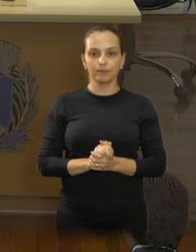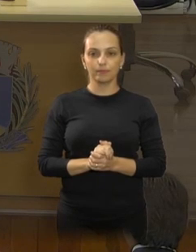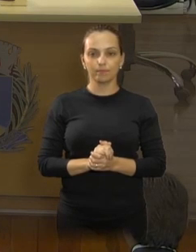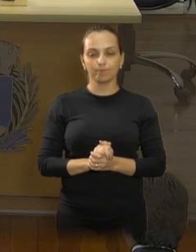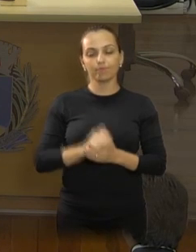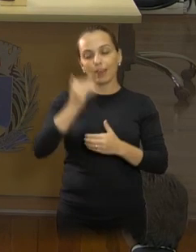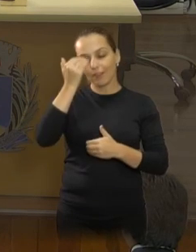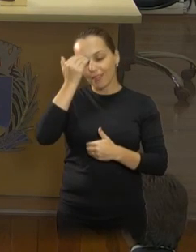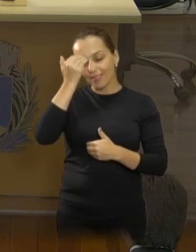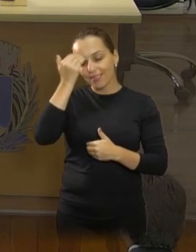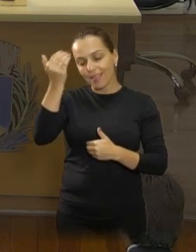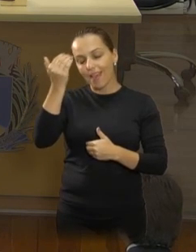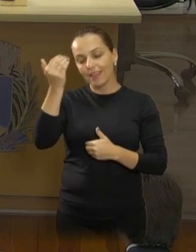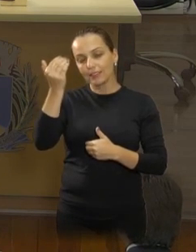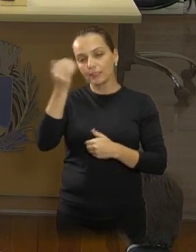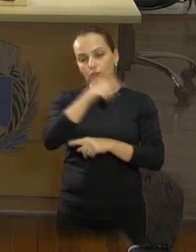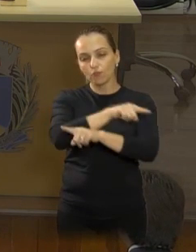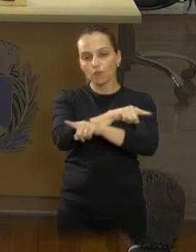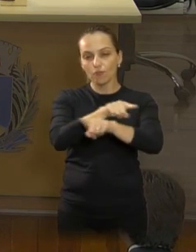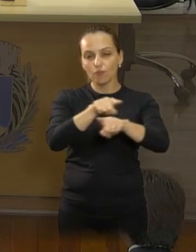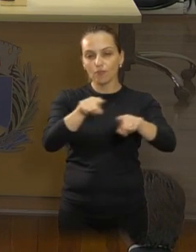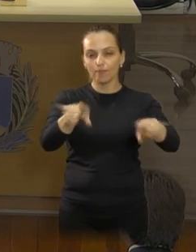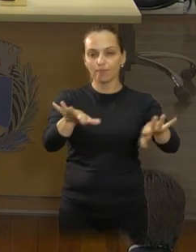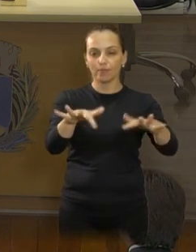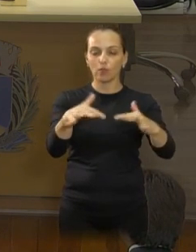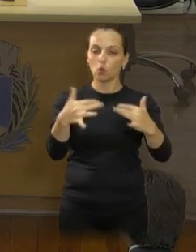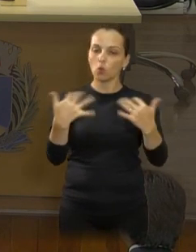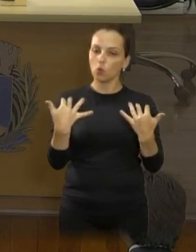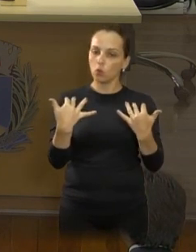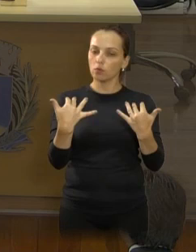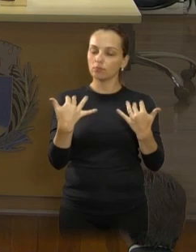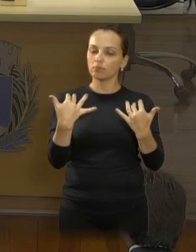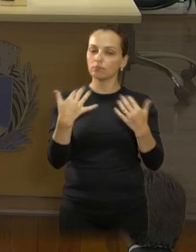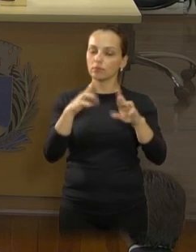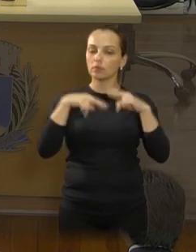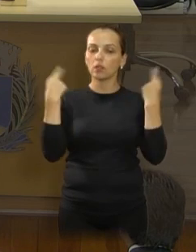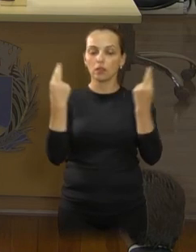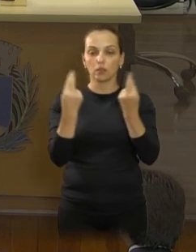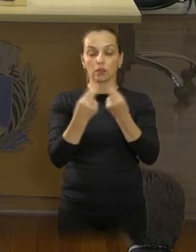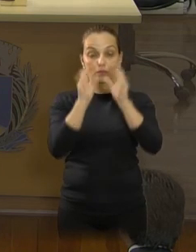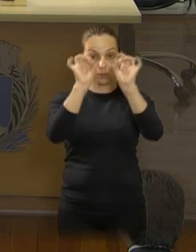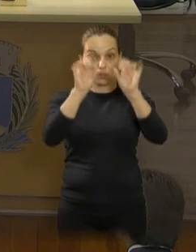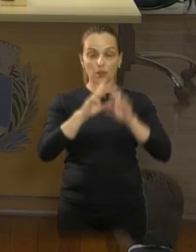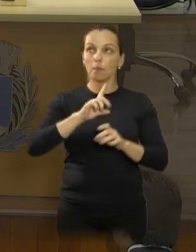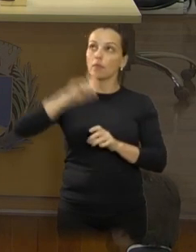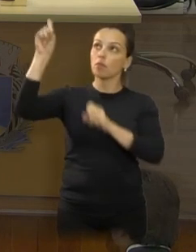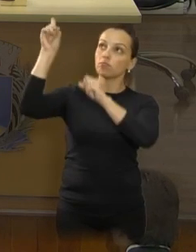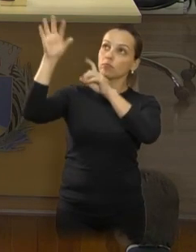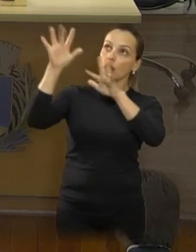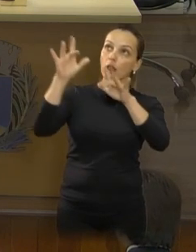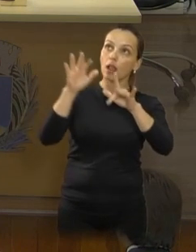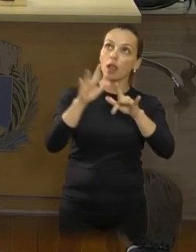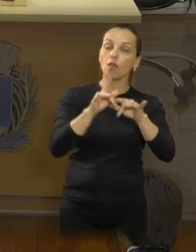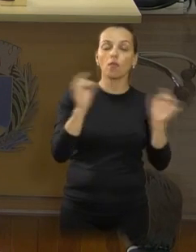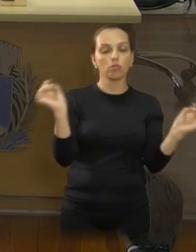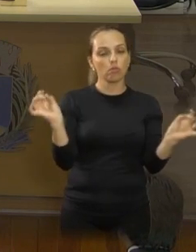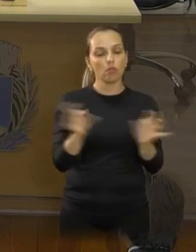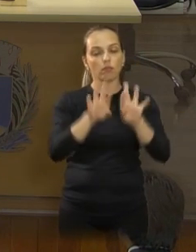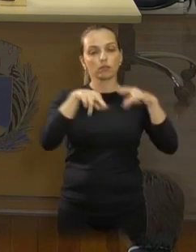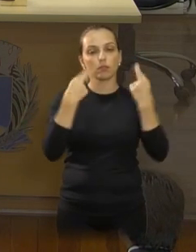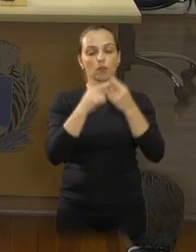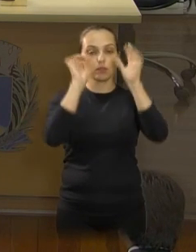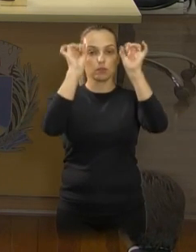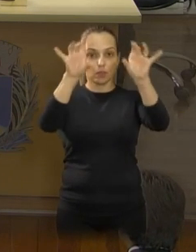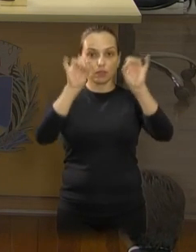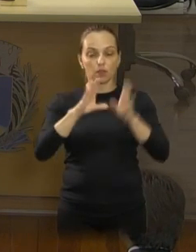Quero agradecer mais uma vez a presença de todos nessa sessão solene. Então, sob a proteção de Deus, declaro encerrada esta sessão solene